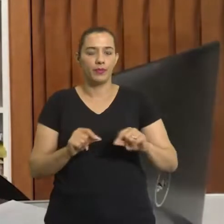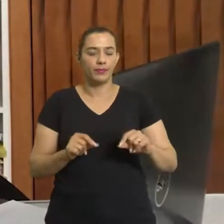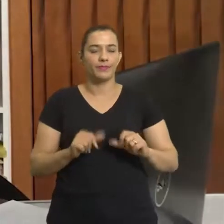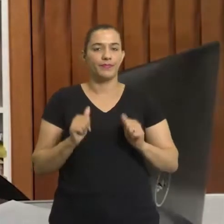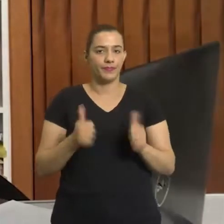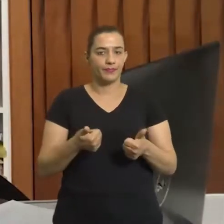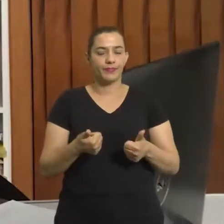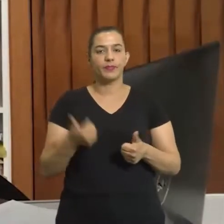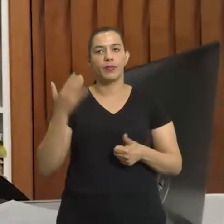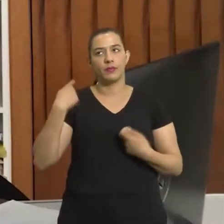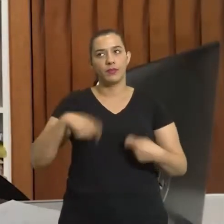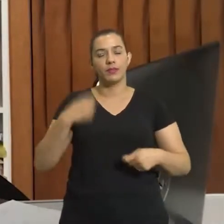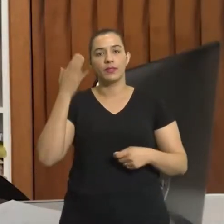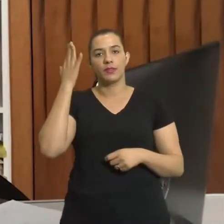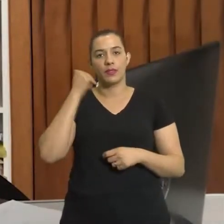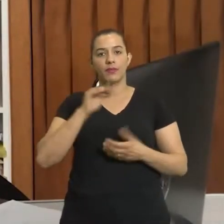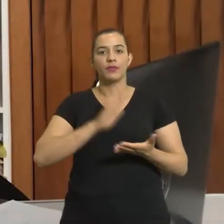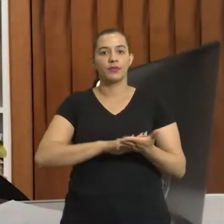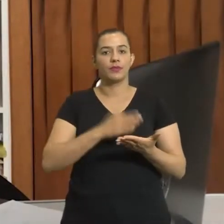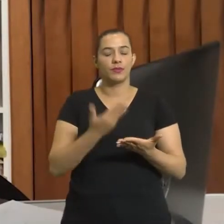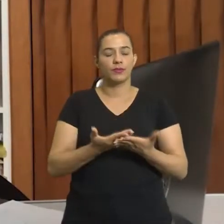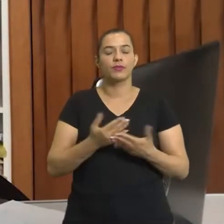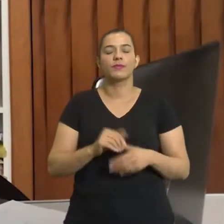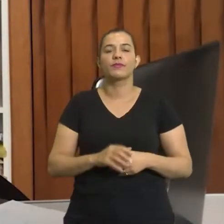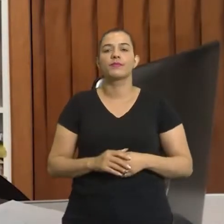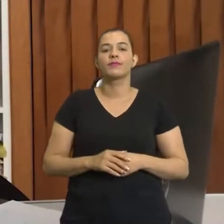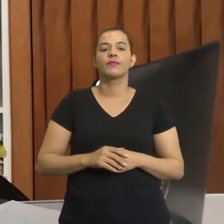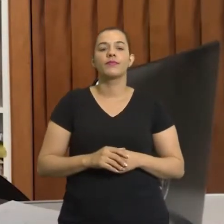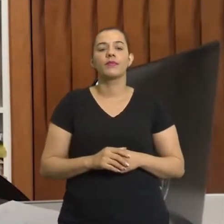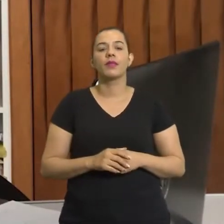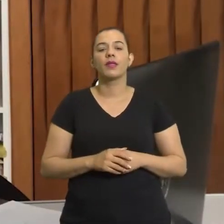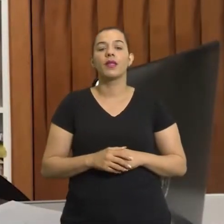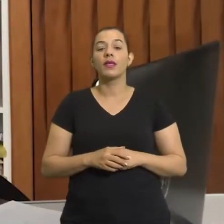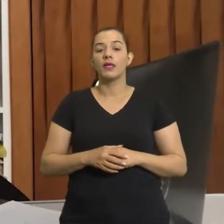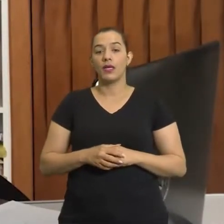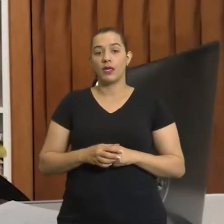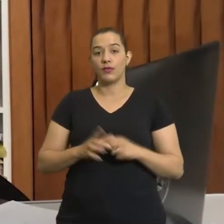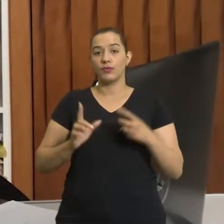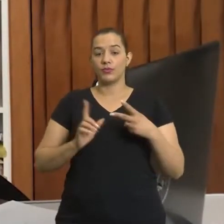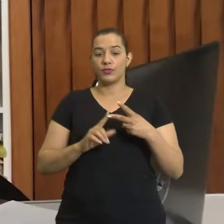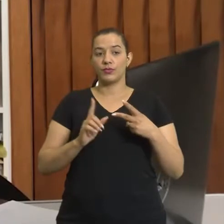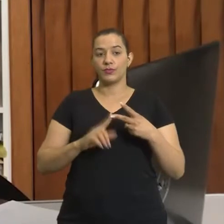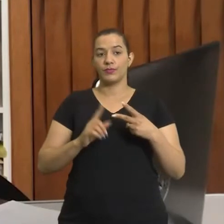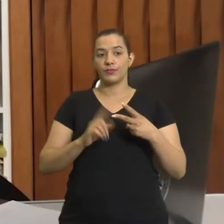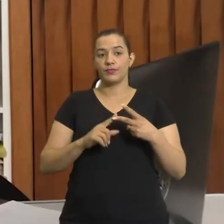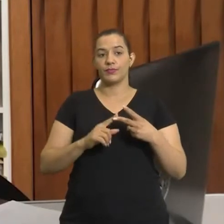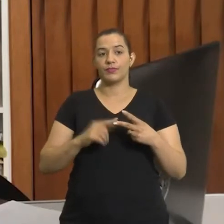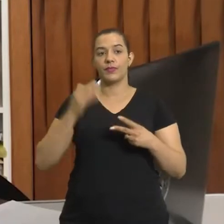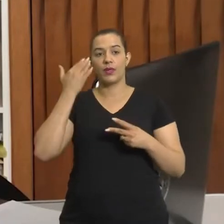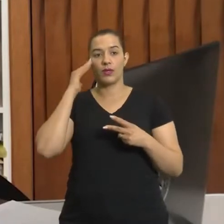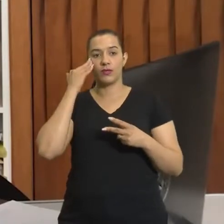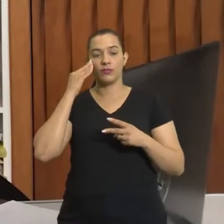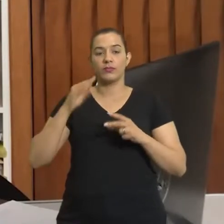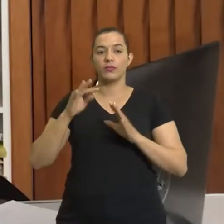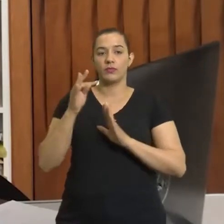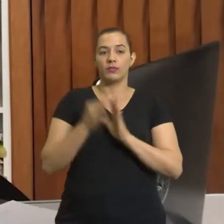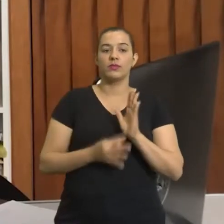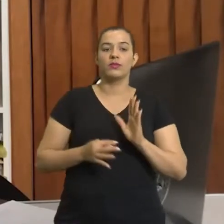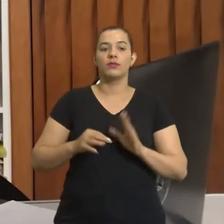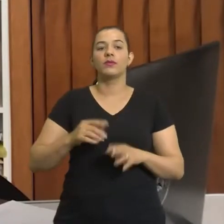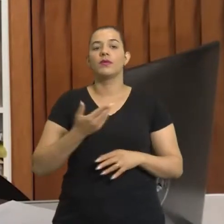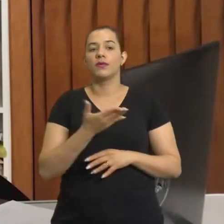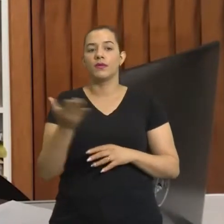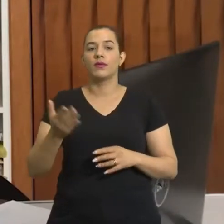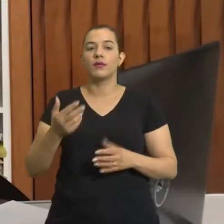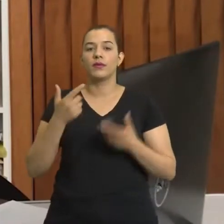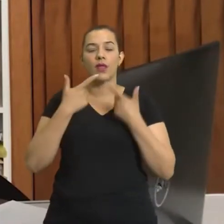japonesa. Preciso saber o que significa comida japonesa. Segundo conhecimento para eu compreender ali, né, então esse anúncio